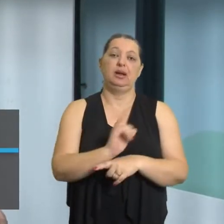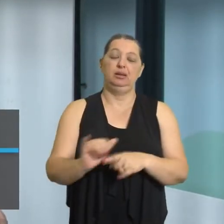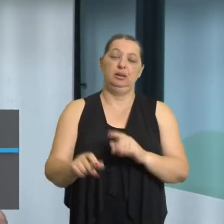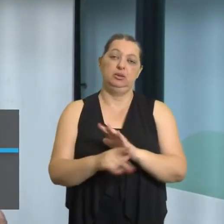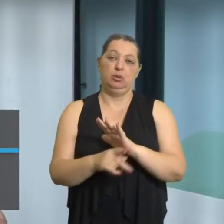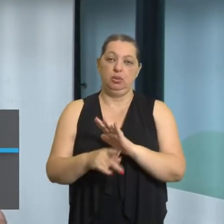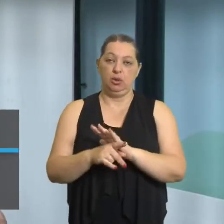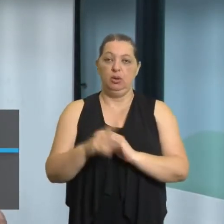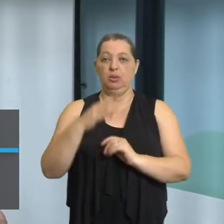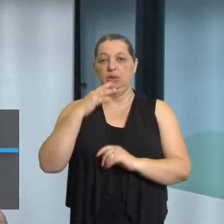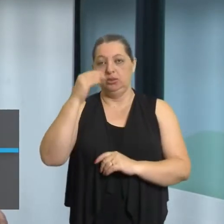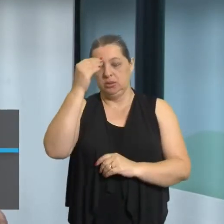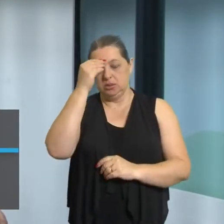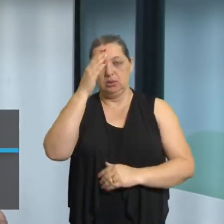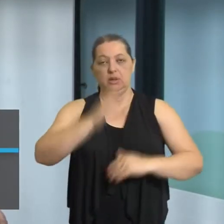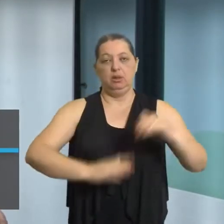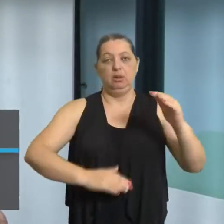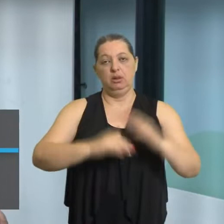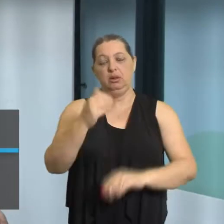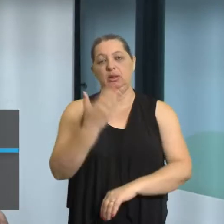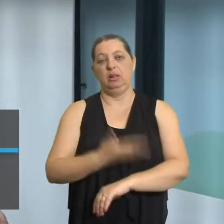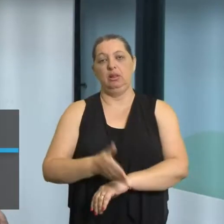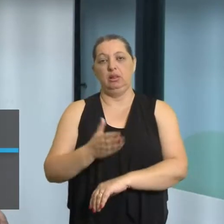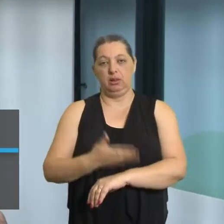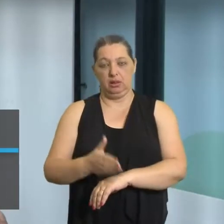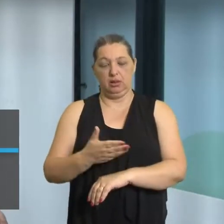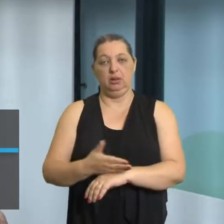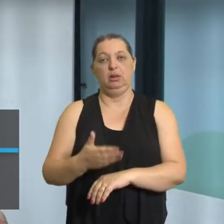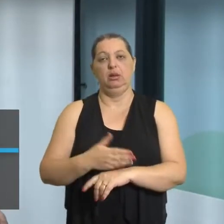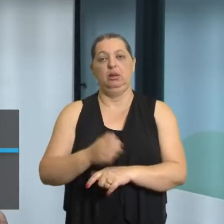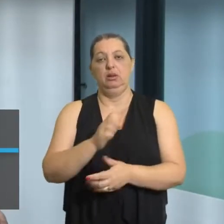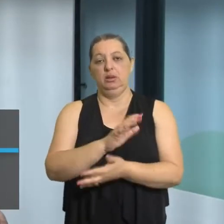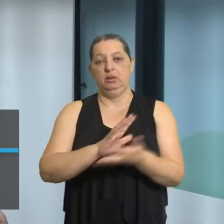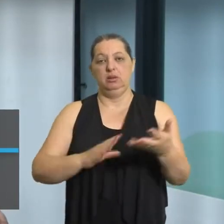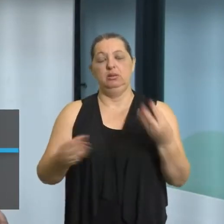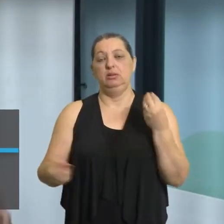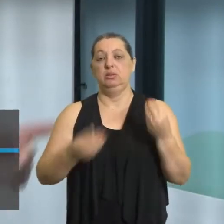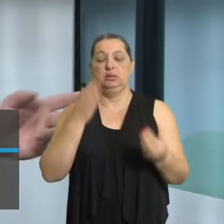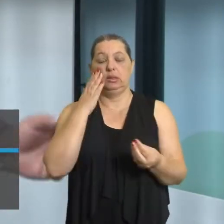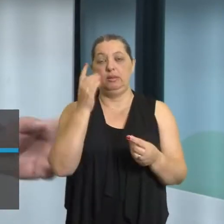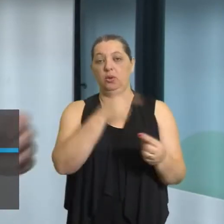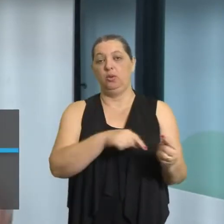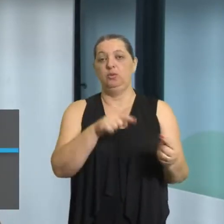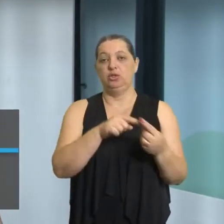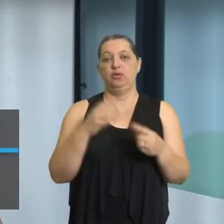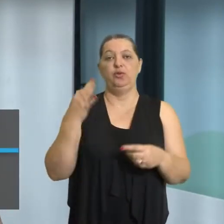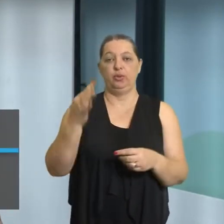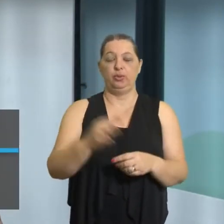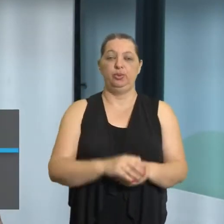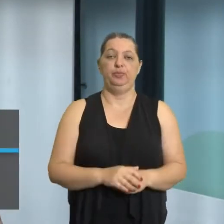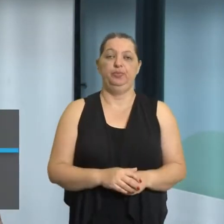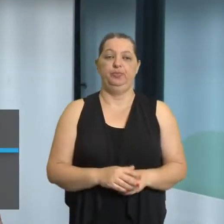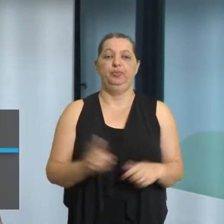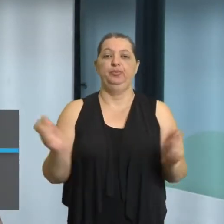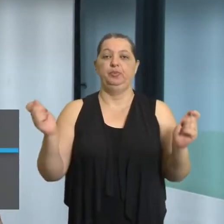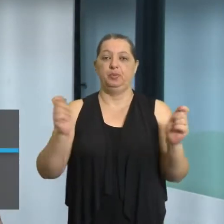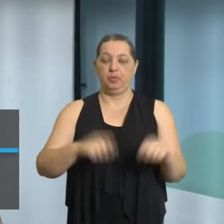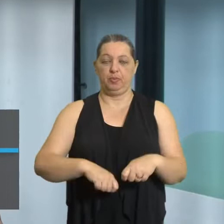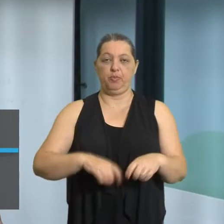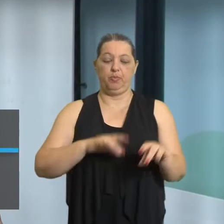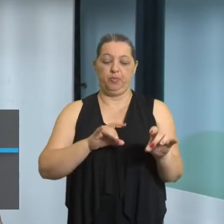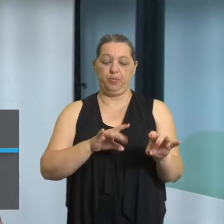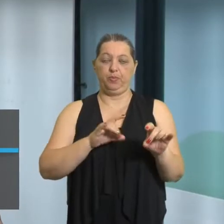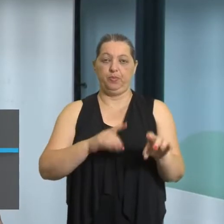exista essa curiosidade para ir no foco aí desse conhecimento e para onde você pretende ir à competência específica de